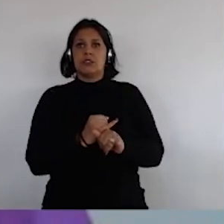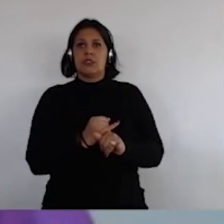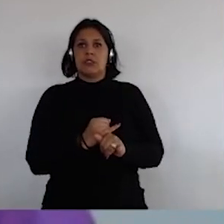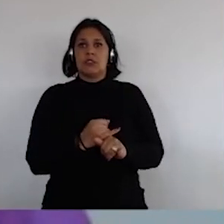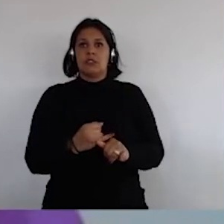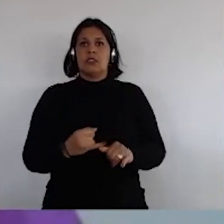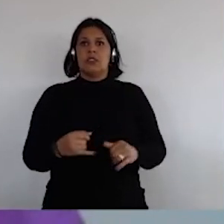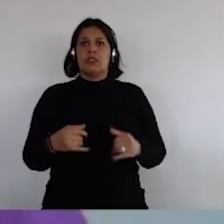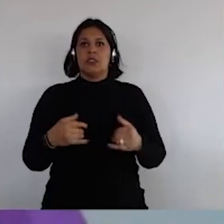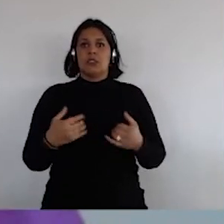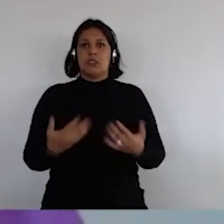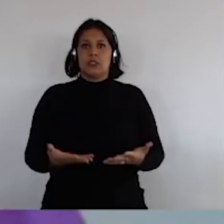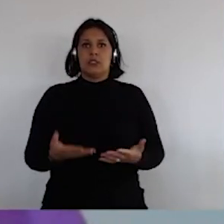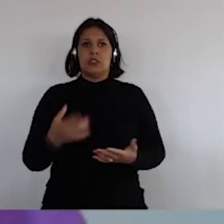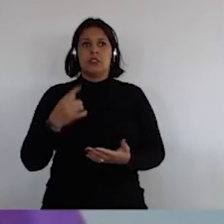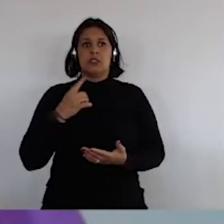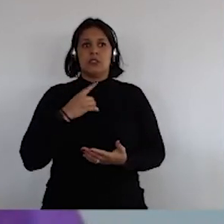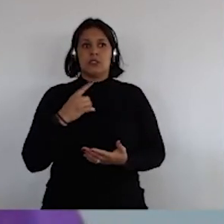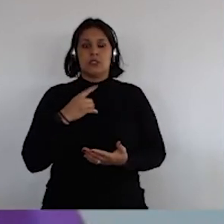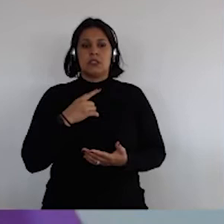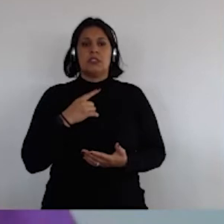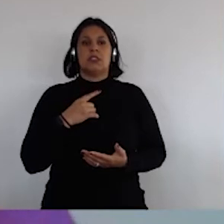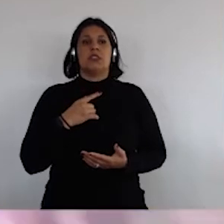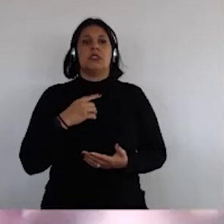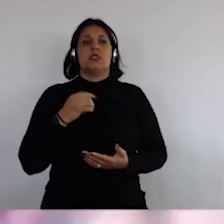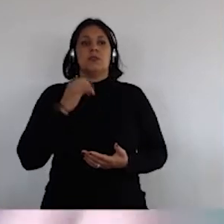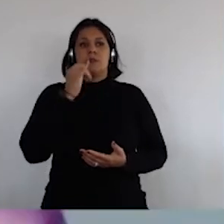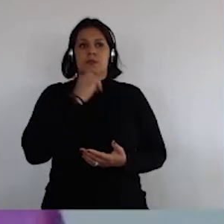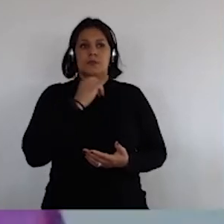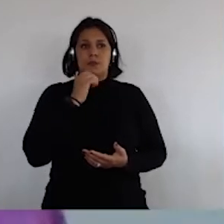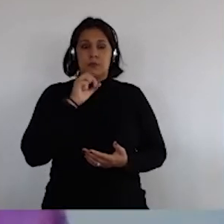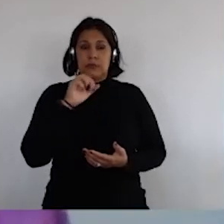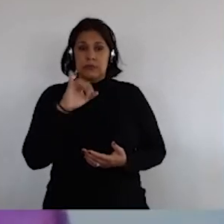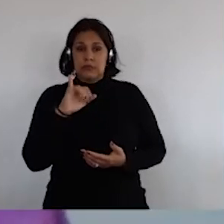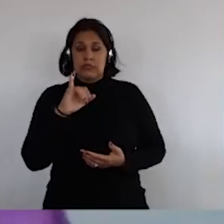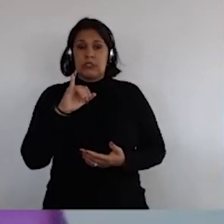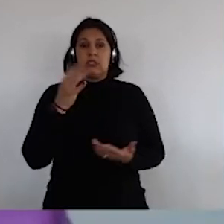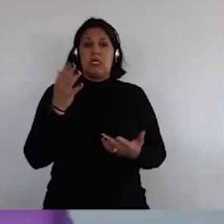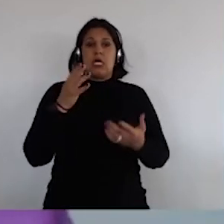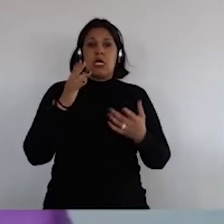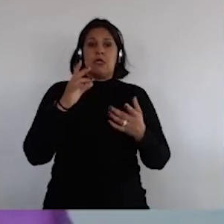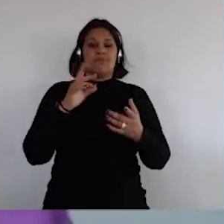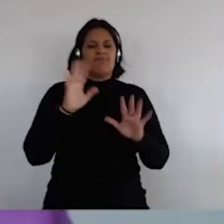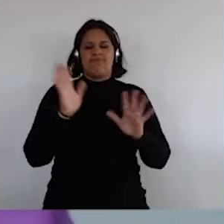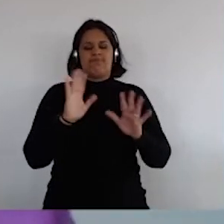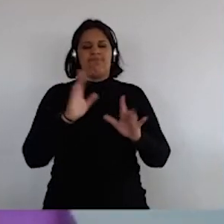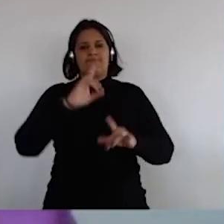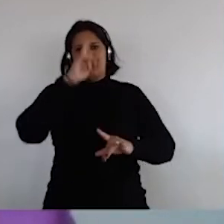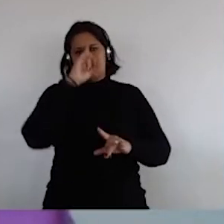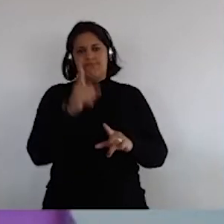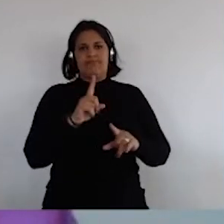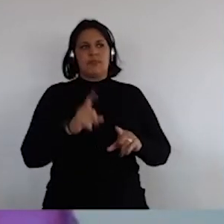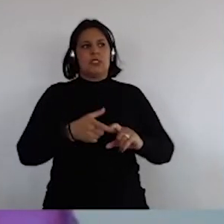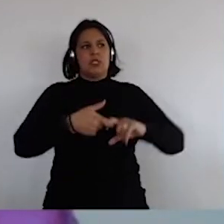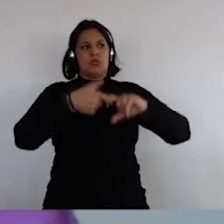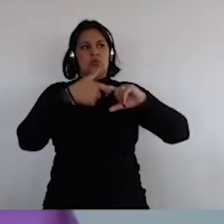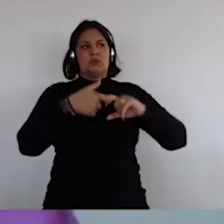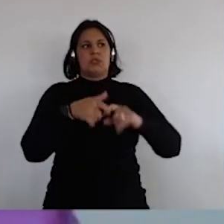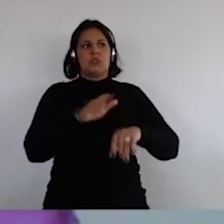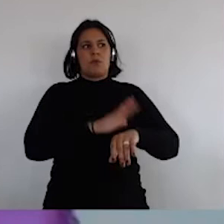Portanto, foi possibilitada a suspensão dos prazos, né? Nós tivemos